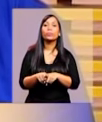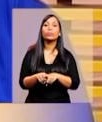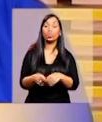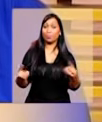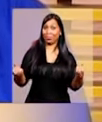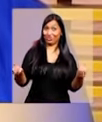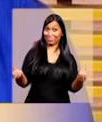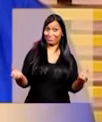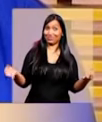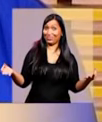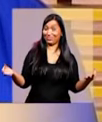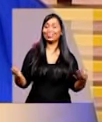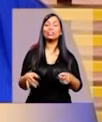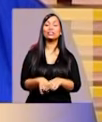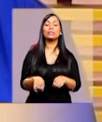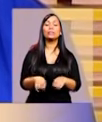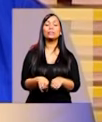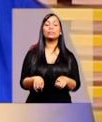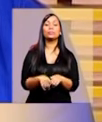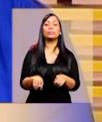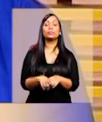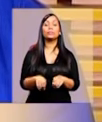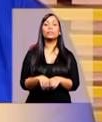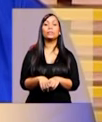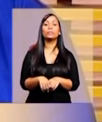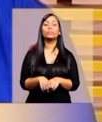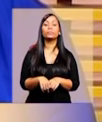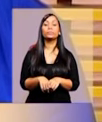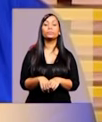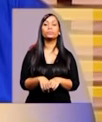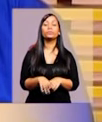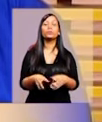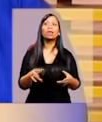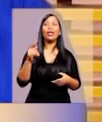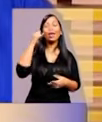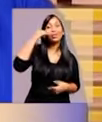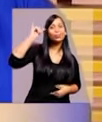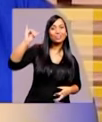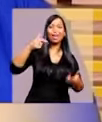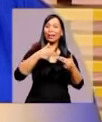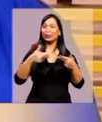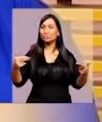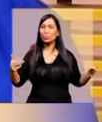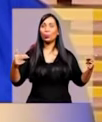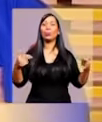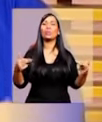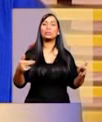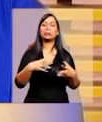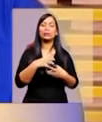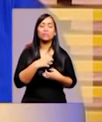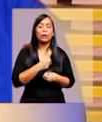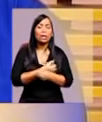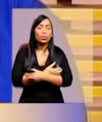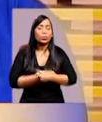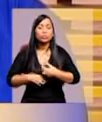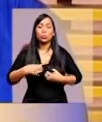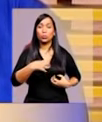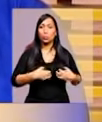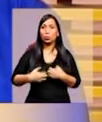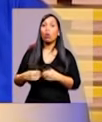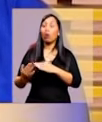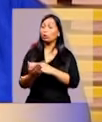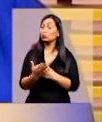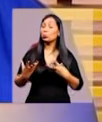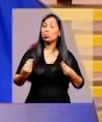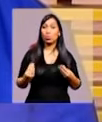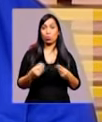não vou dizer controle, porque a gente não gosta muito dessa palavra controle no budismo, mas evitar as coisas que arrastam as emoções perturbadoras,